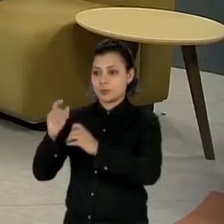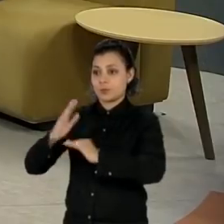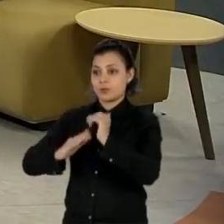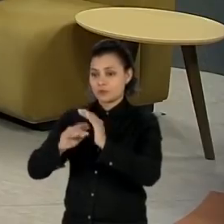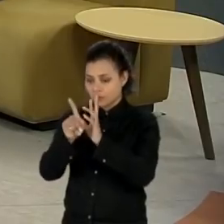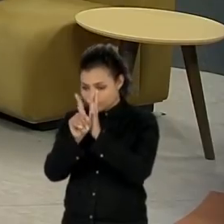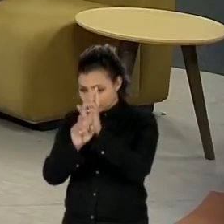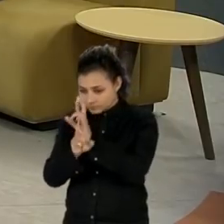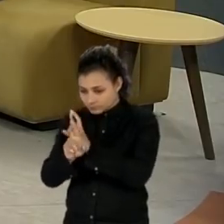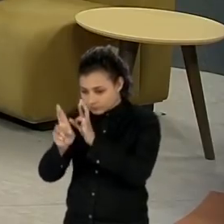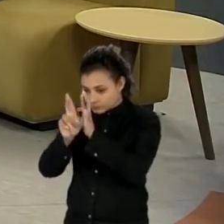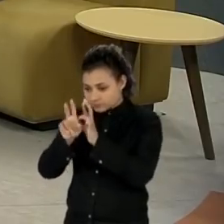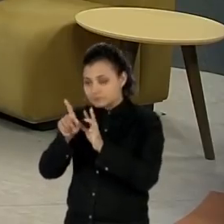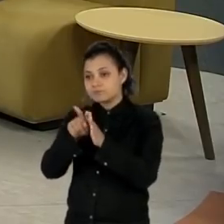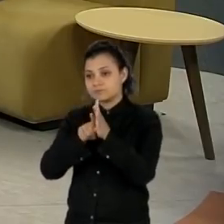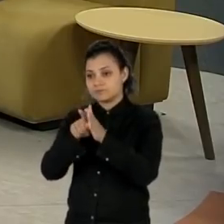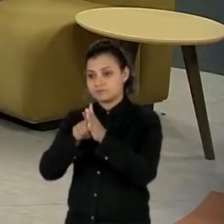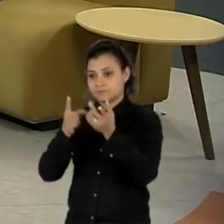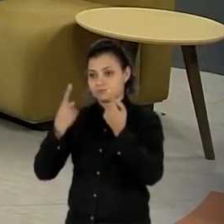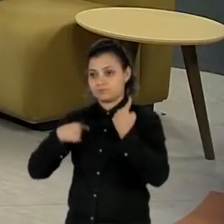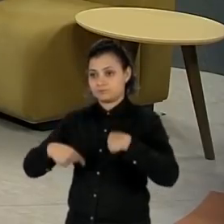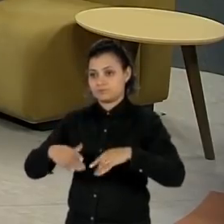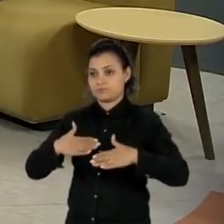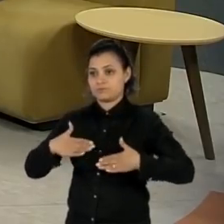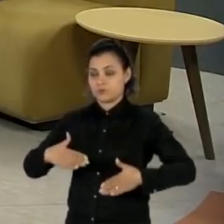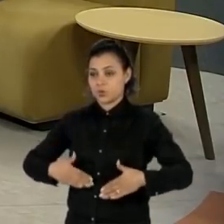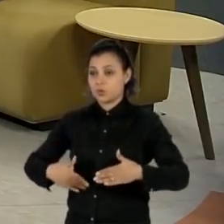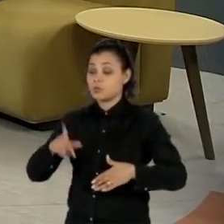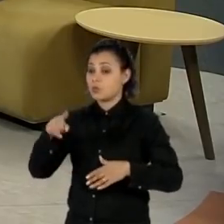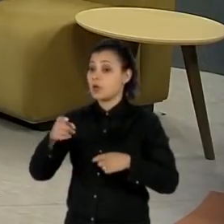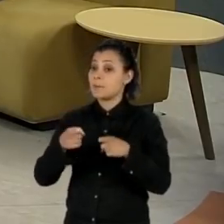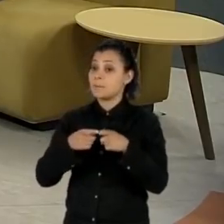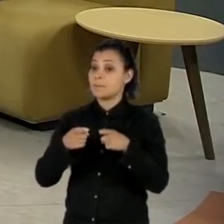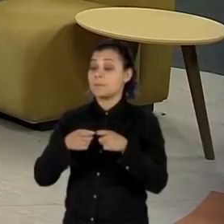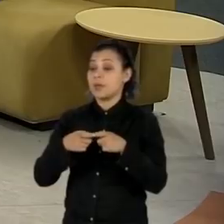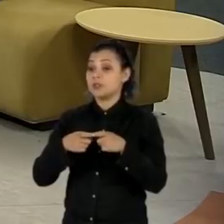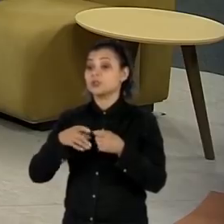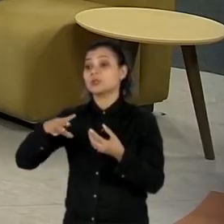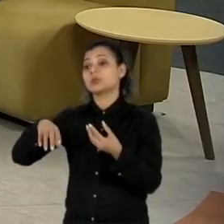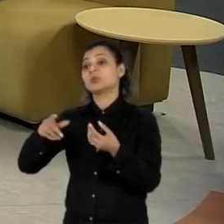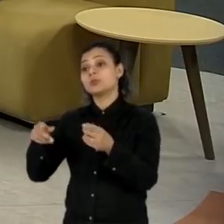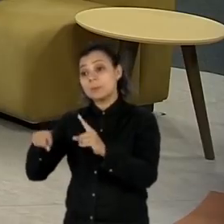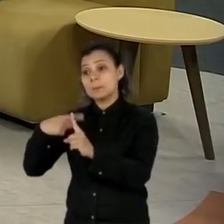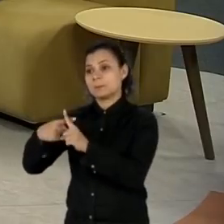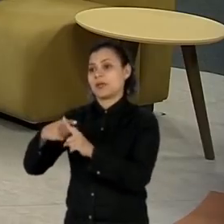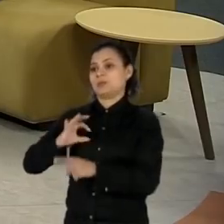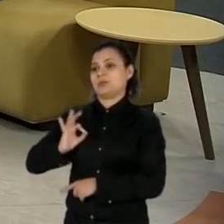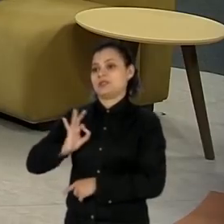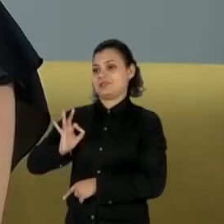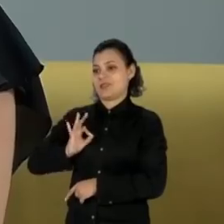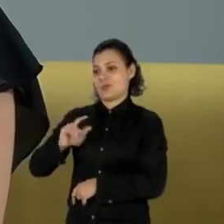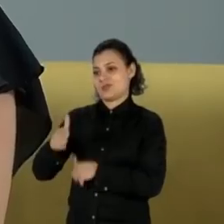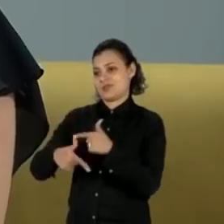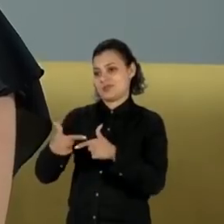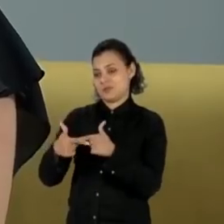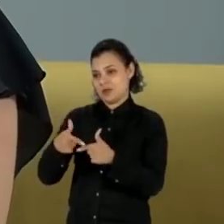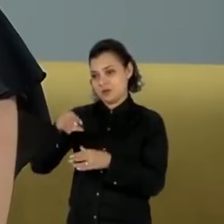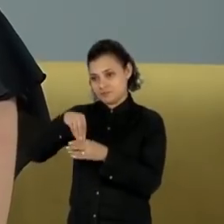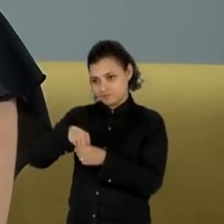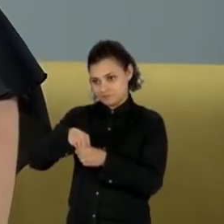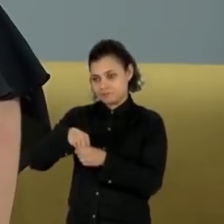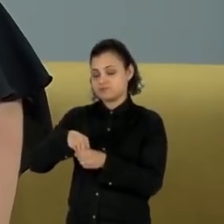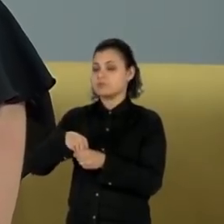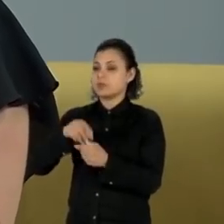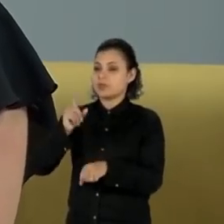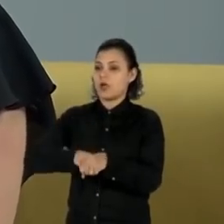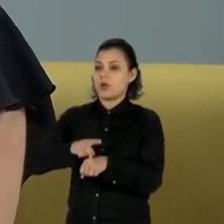ou seja o médicas policiais legistas que estão ali para fazer já o atendimento no momento em que a